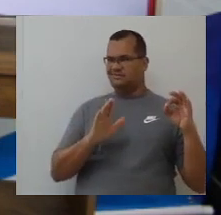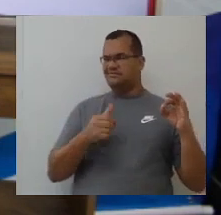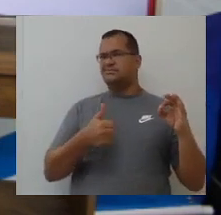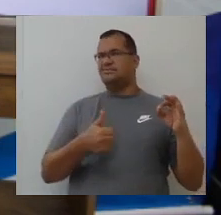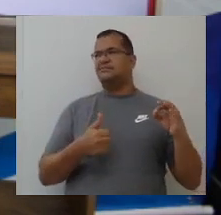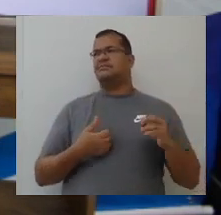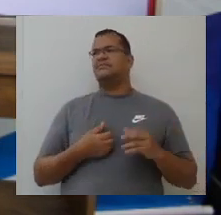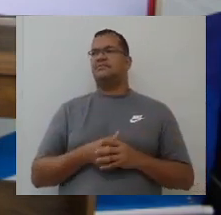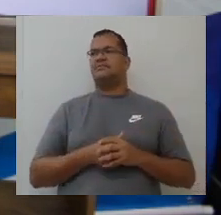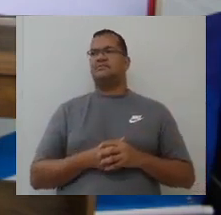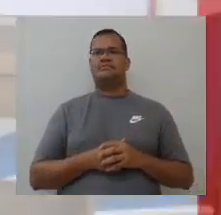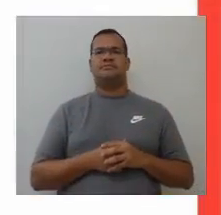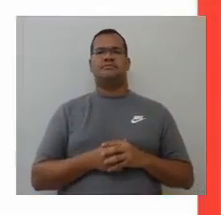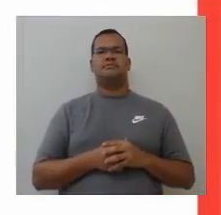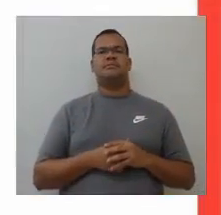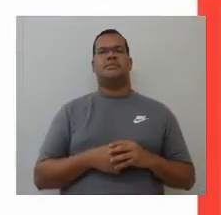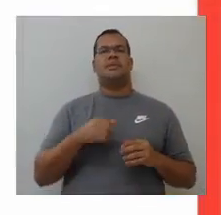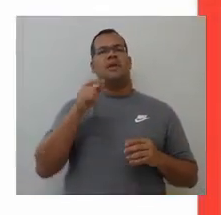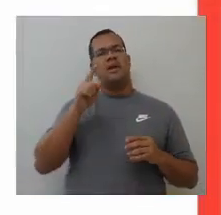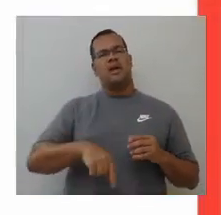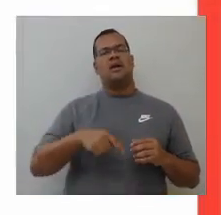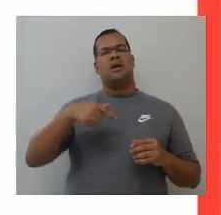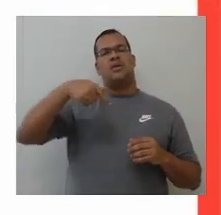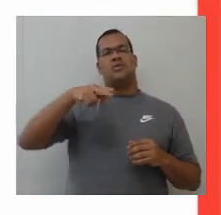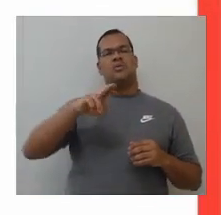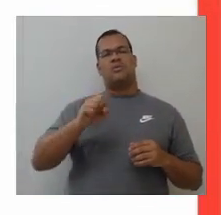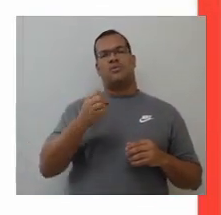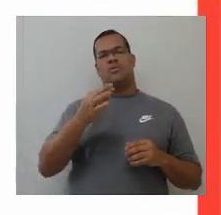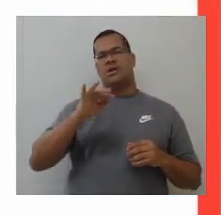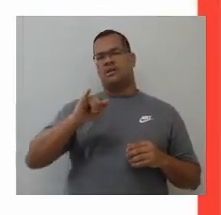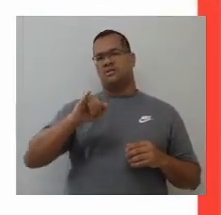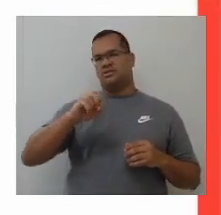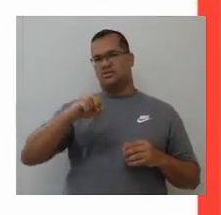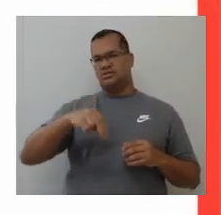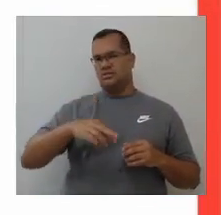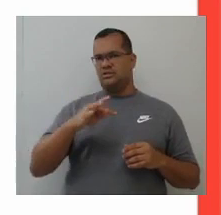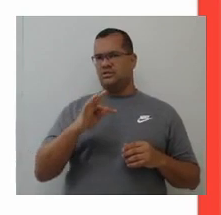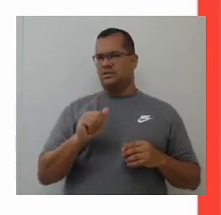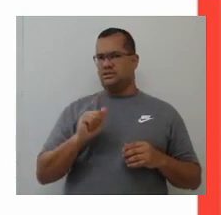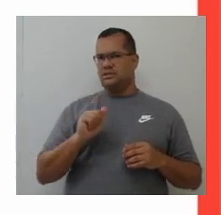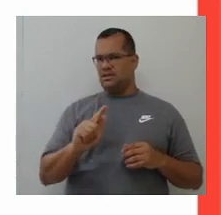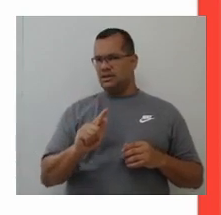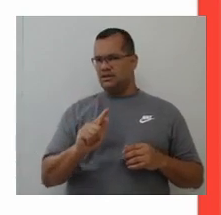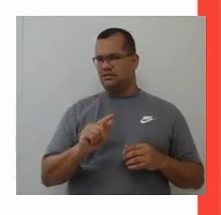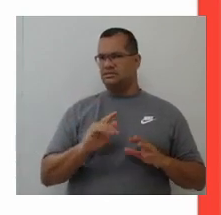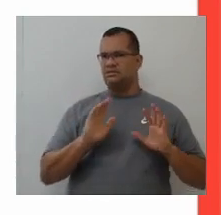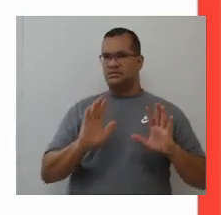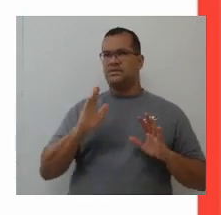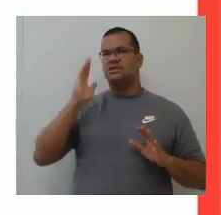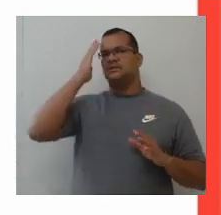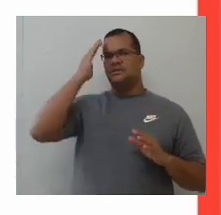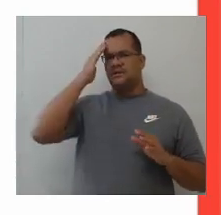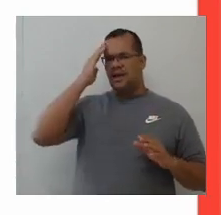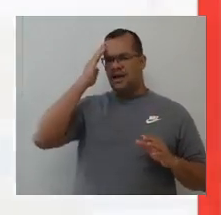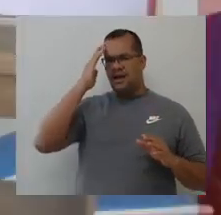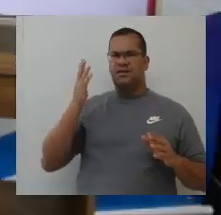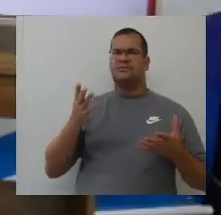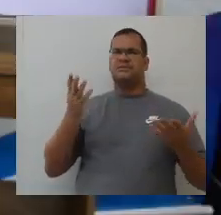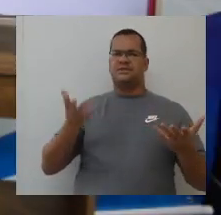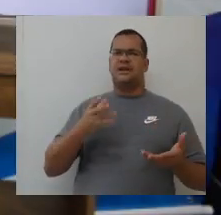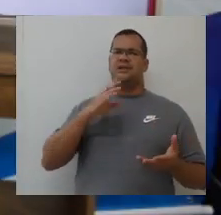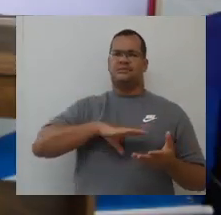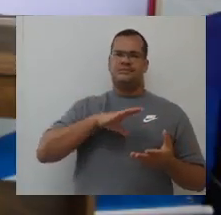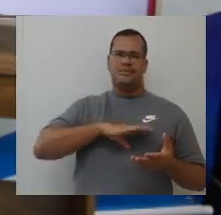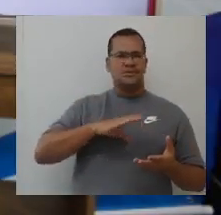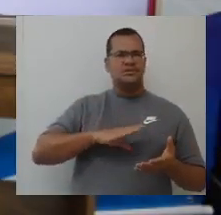confirmação, essa última parte é a confirmação que a gente chama em inglês de question tag. Beleza, Rafael, isso aí eu já sei muito bem, de forma